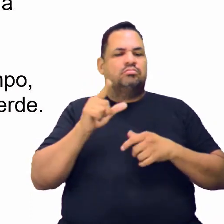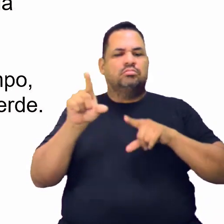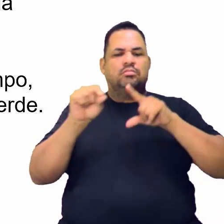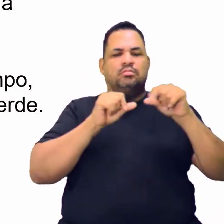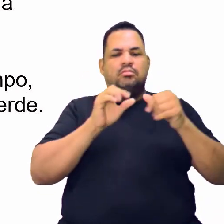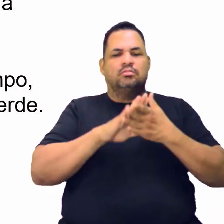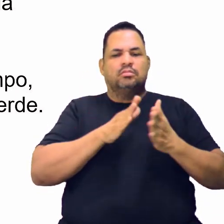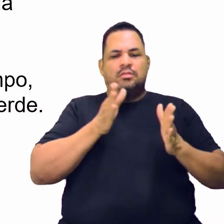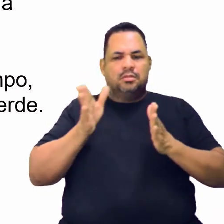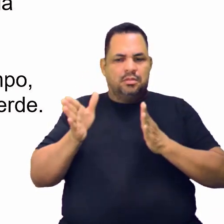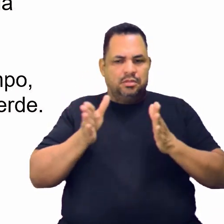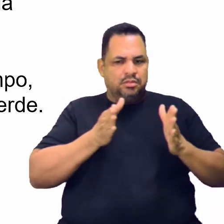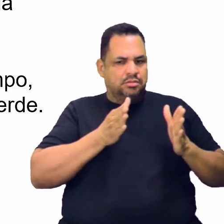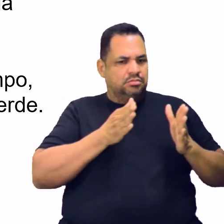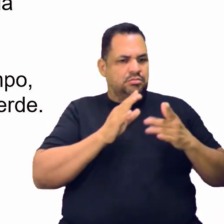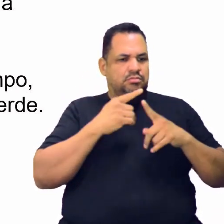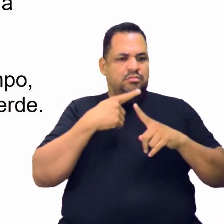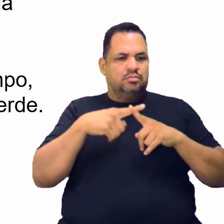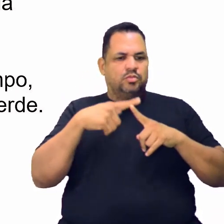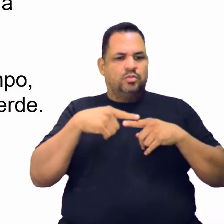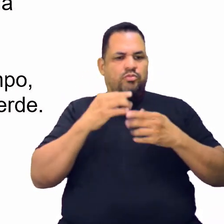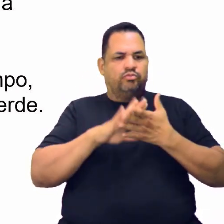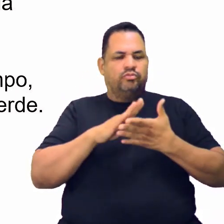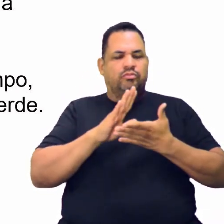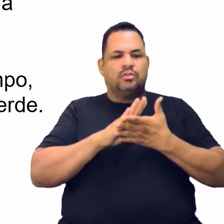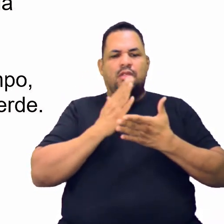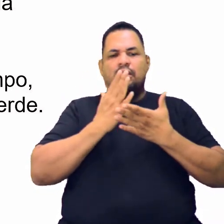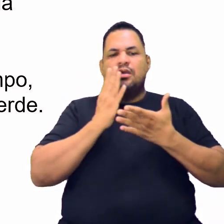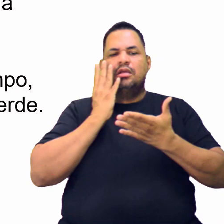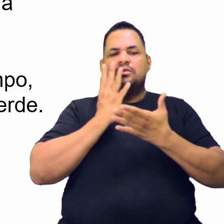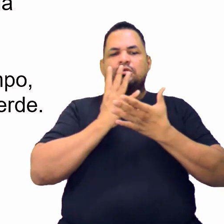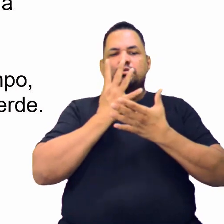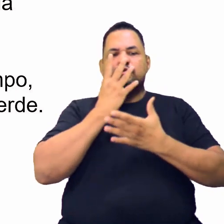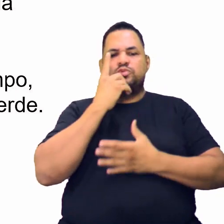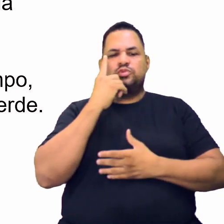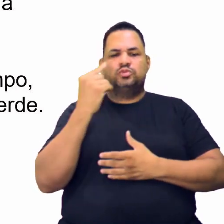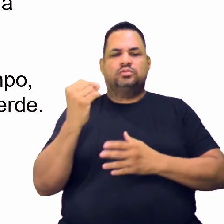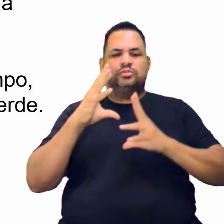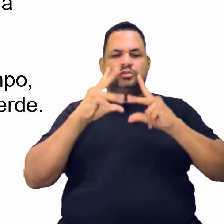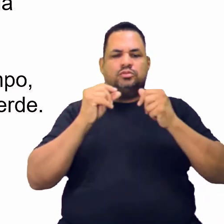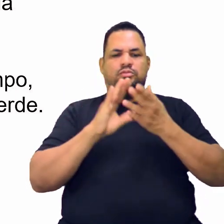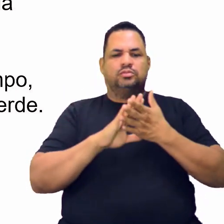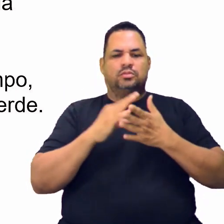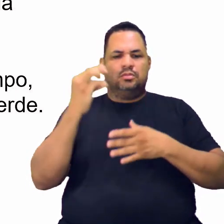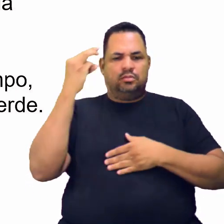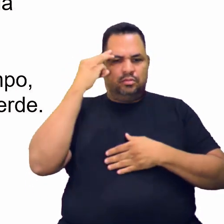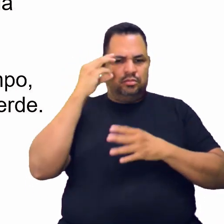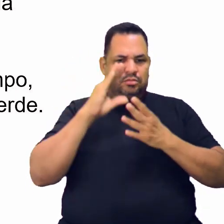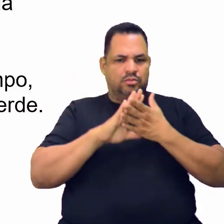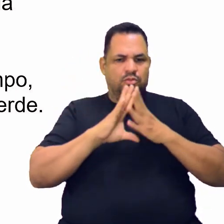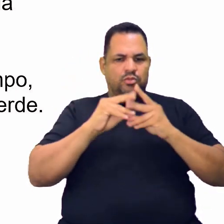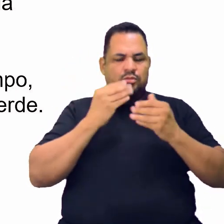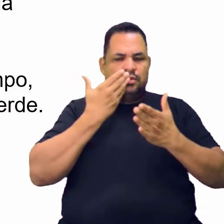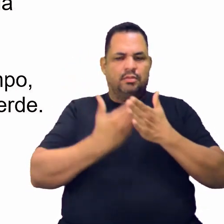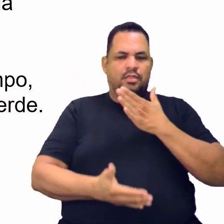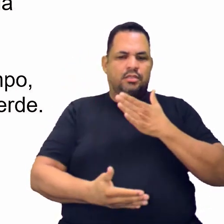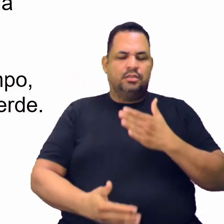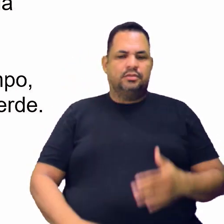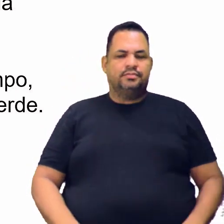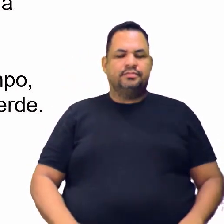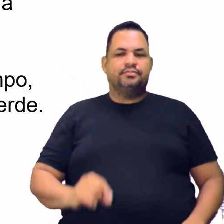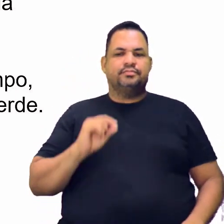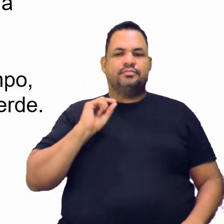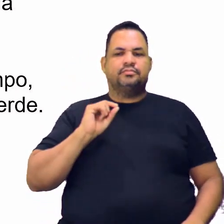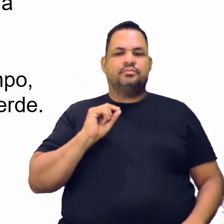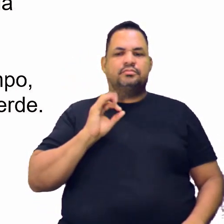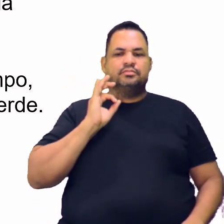contra a passagem do tempo, pois o tempo apaga tudo, a memória nada pode, tudo se perde. Então, o que